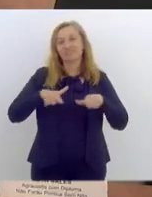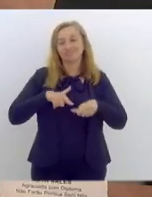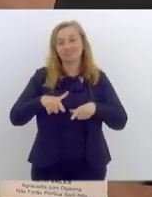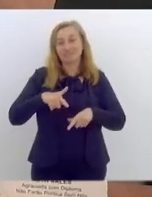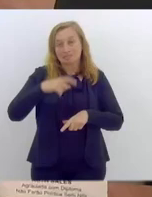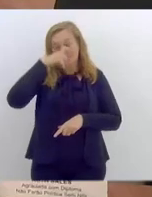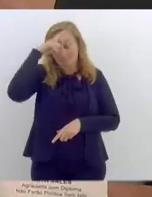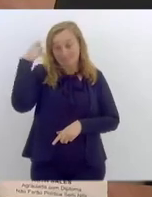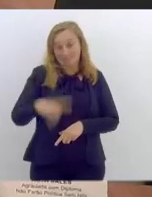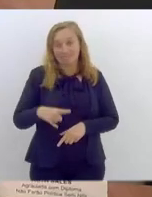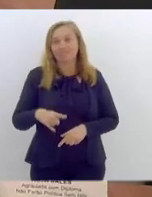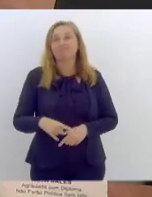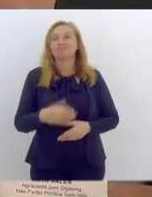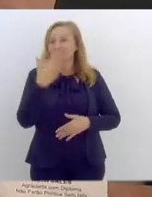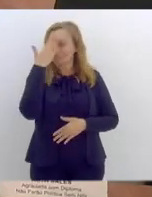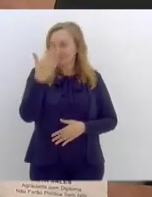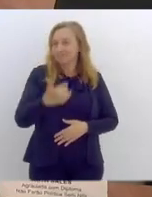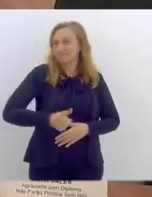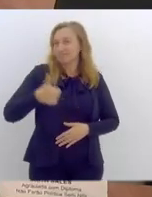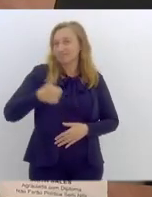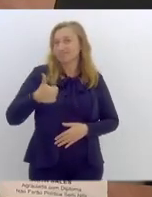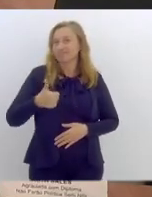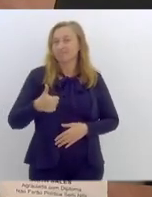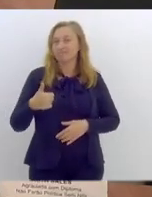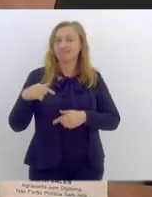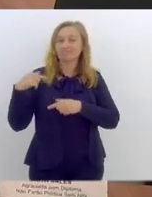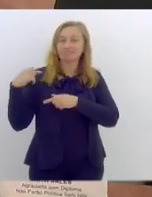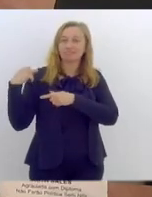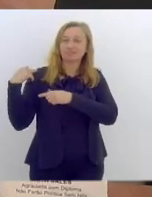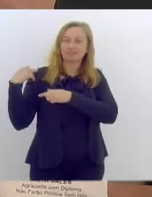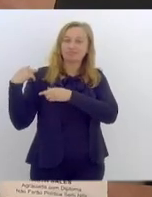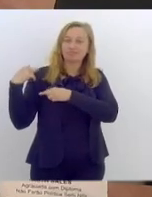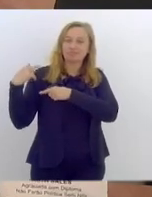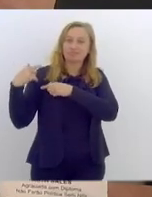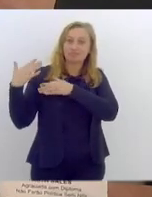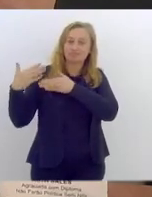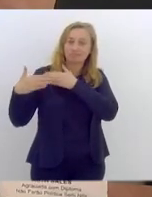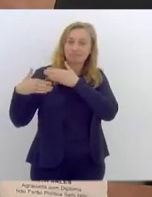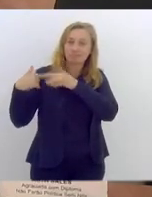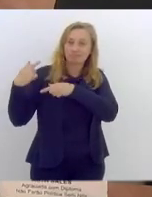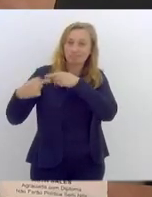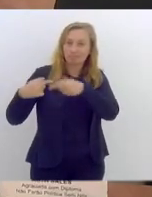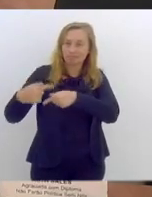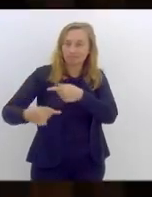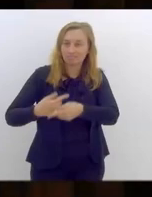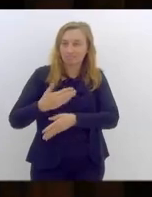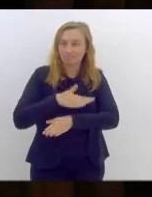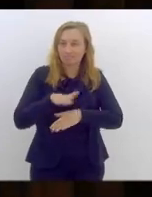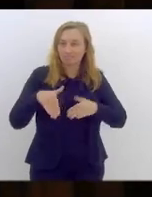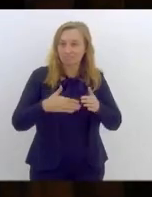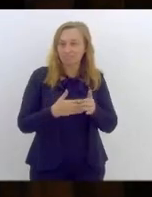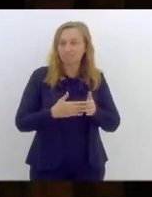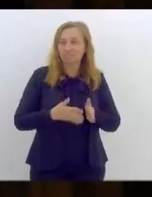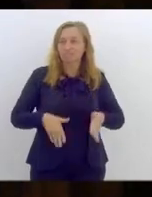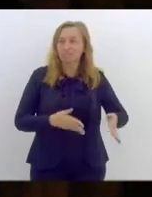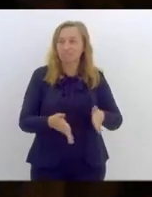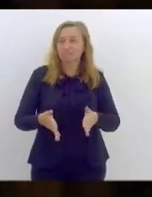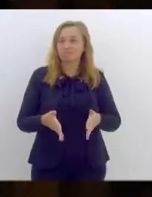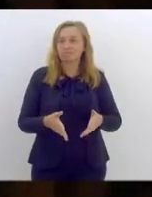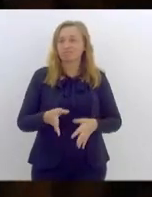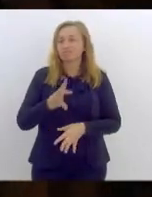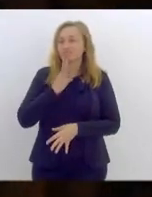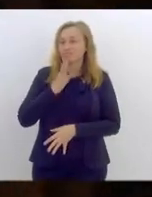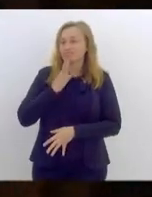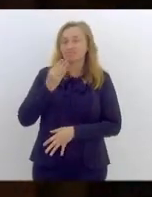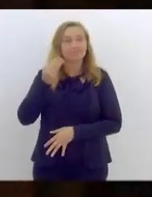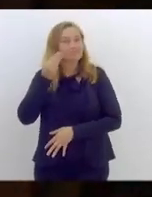duro. E agradecer, primeiramente, as minhas ancestrais, né? Que fizeram, trilharam todo esse caminho para que eu estivesse aqui hoje e conhecesse